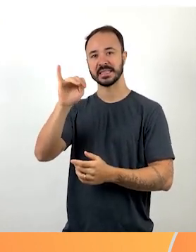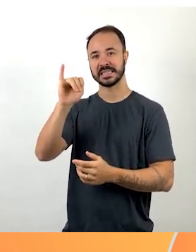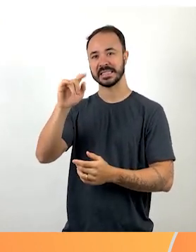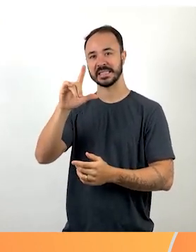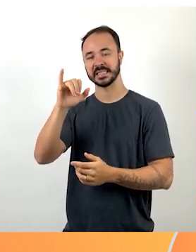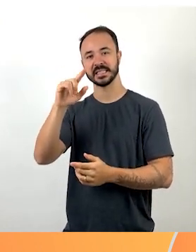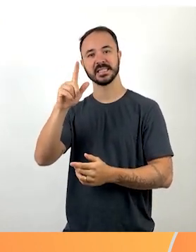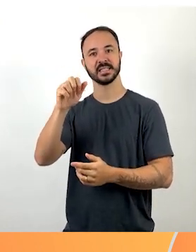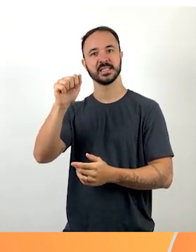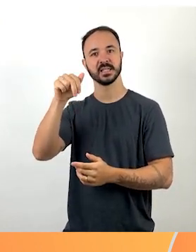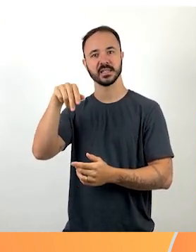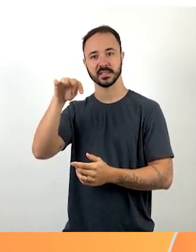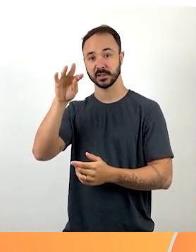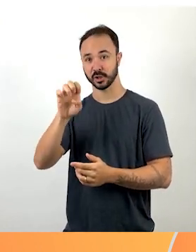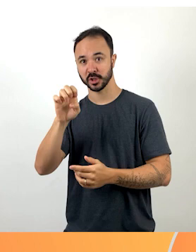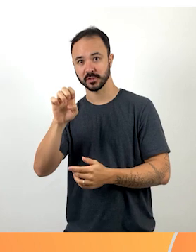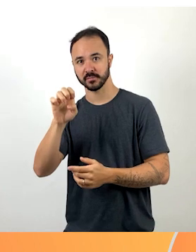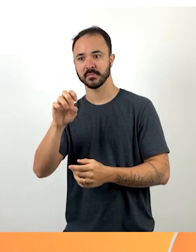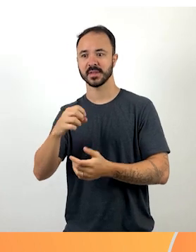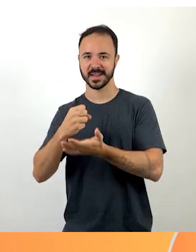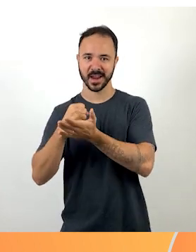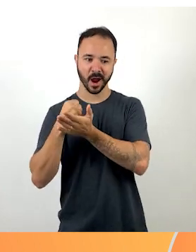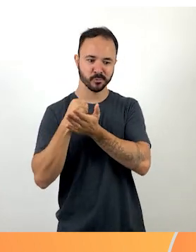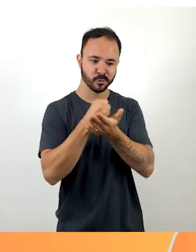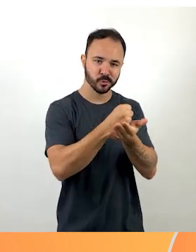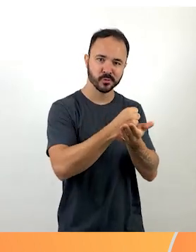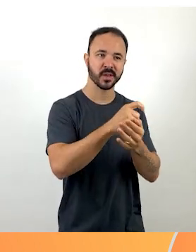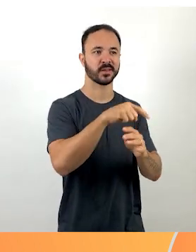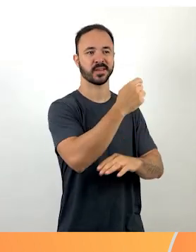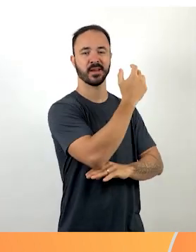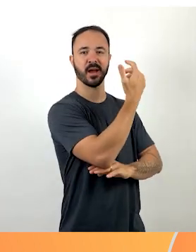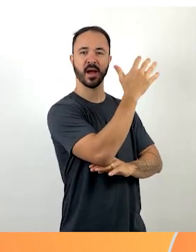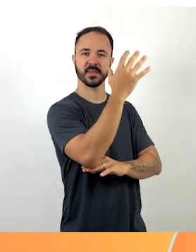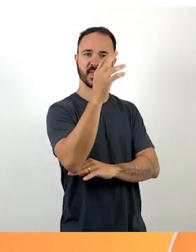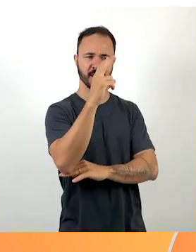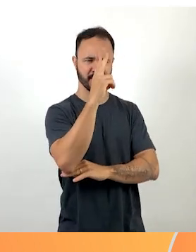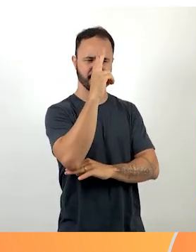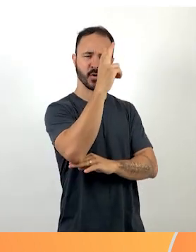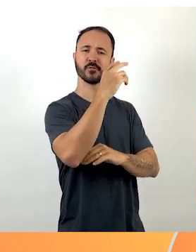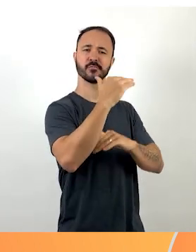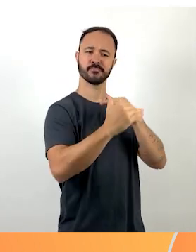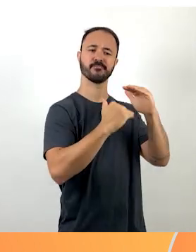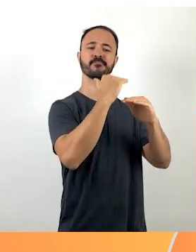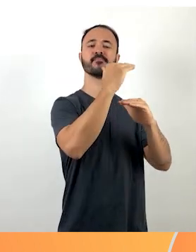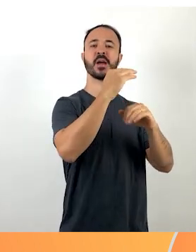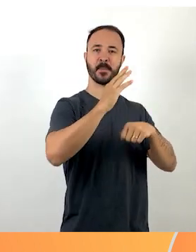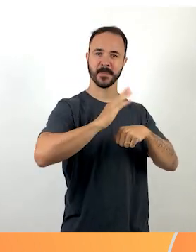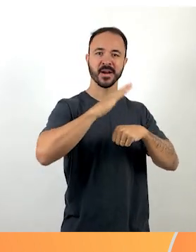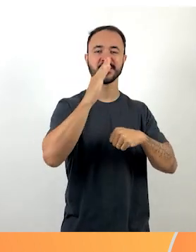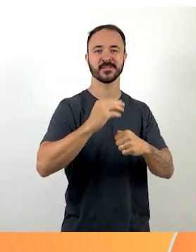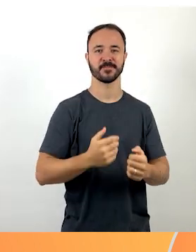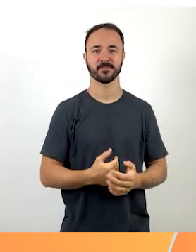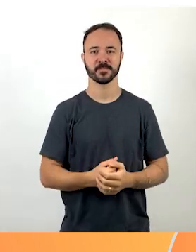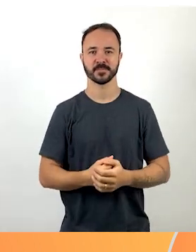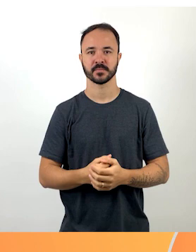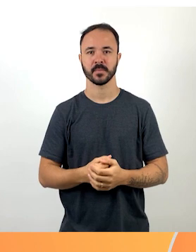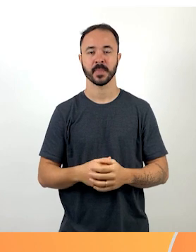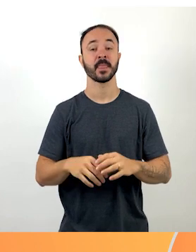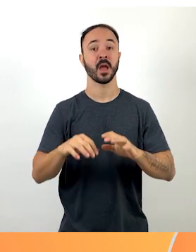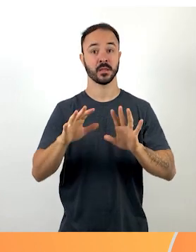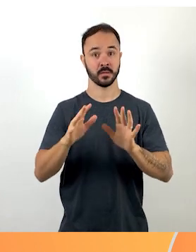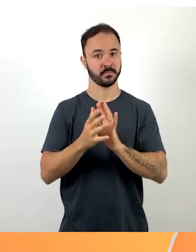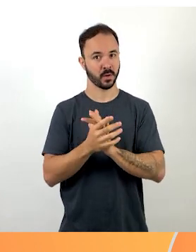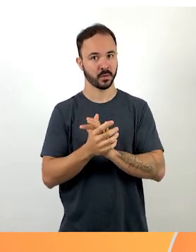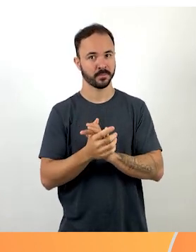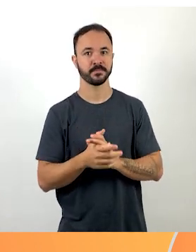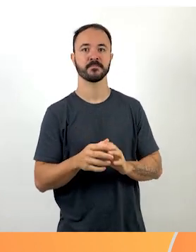dessa composteira. Algumas dicas importantes. Os depósitos de lixo orgânico devem ser feitos diariamente.